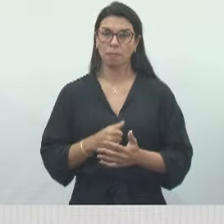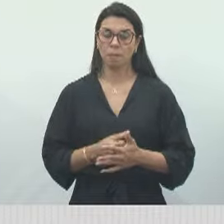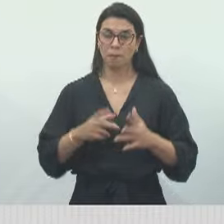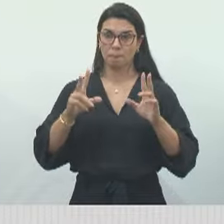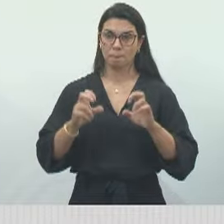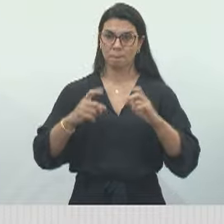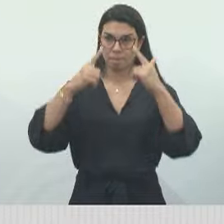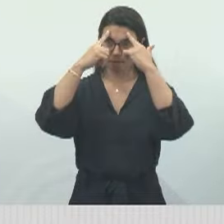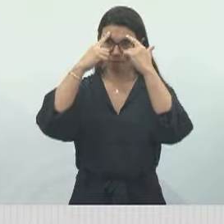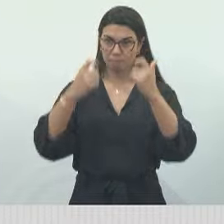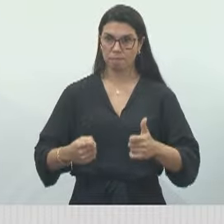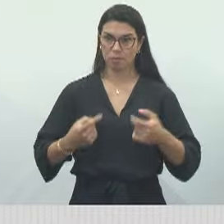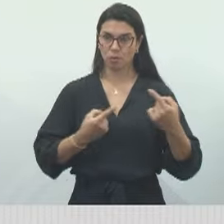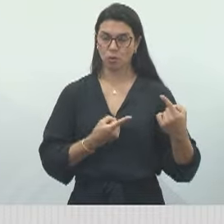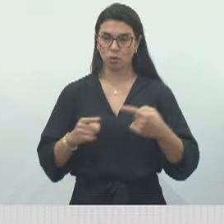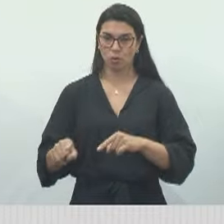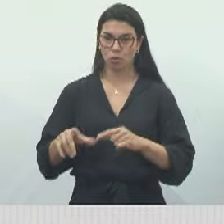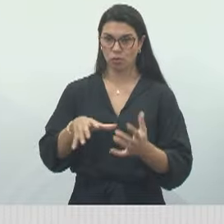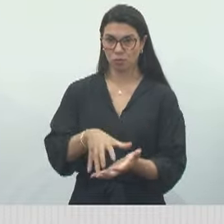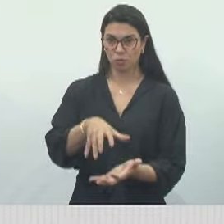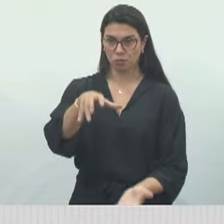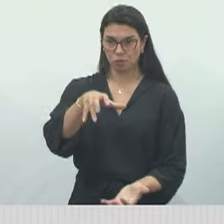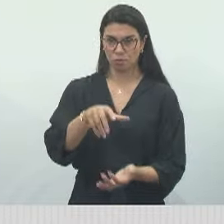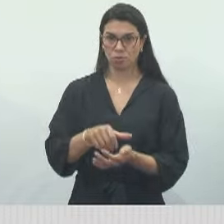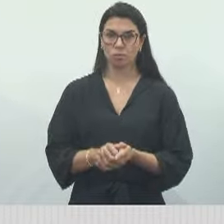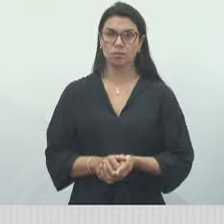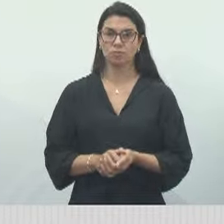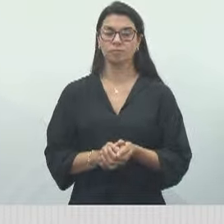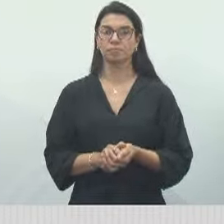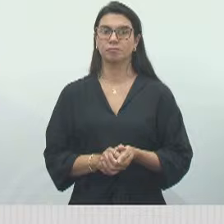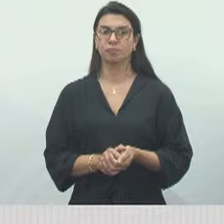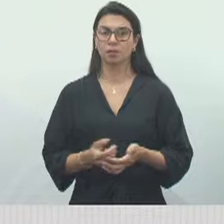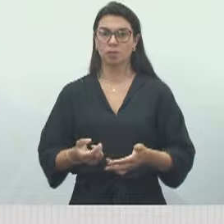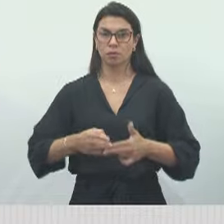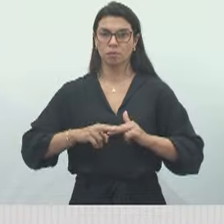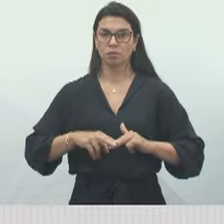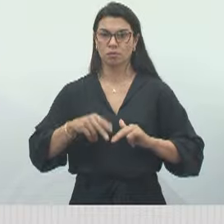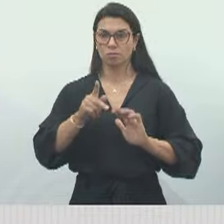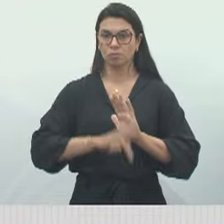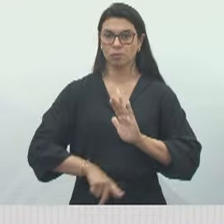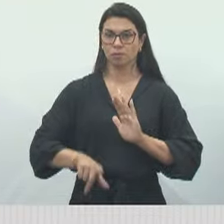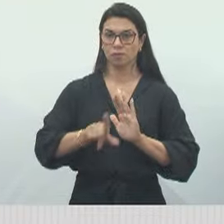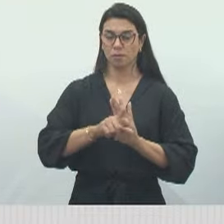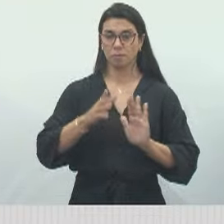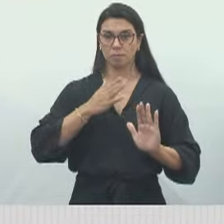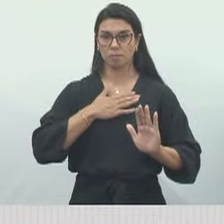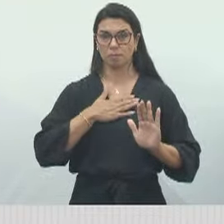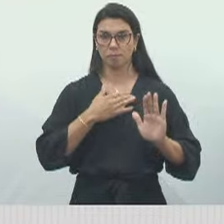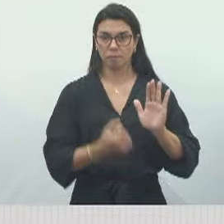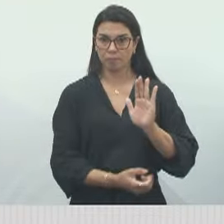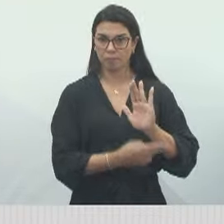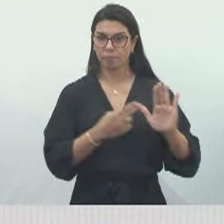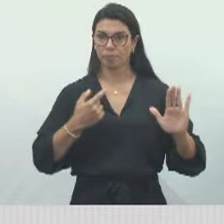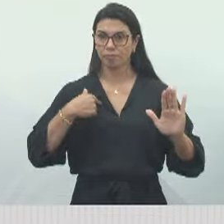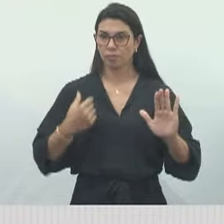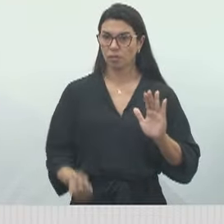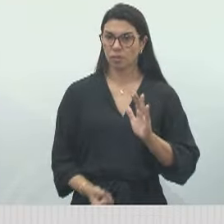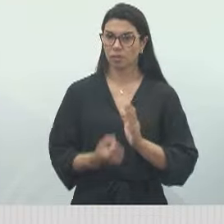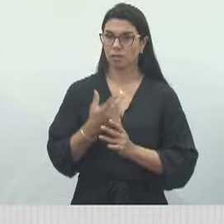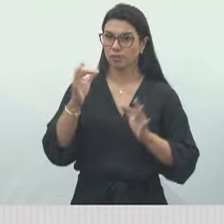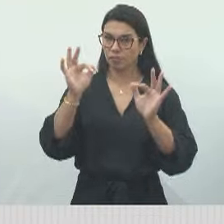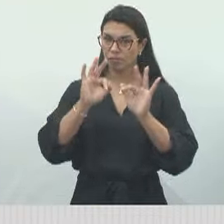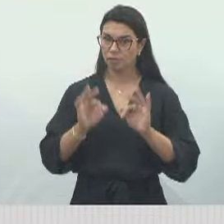sobre a violência contra o idoso. Então, esse projeto de lei foi de minha autoria, a gente ficou muito